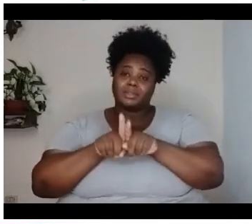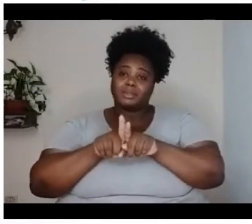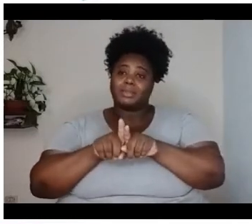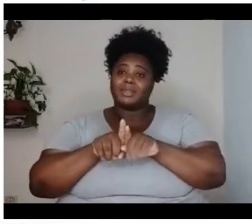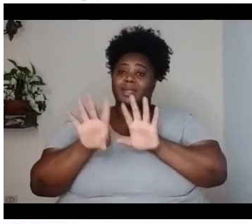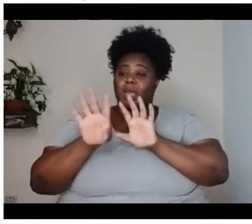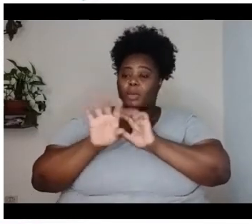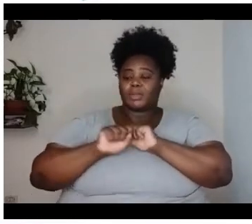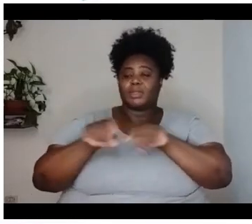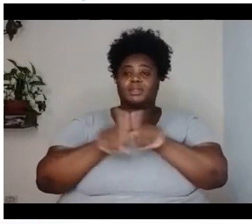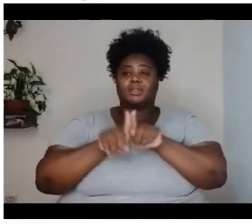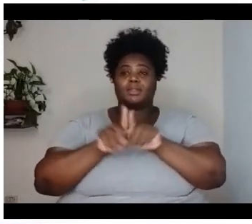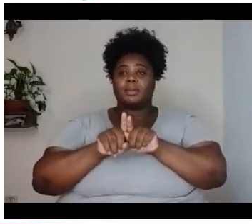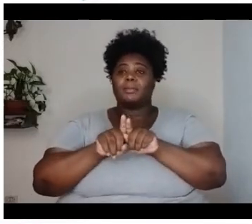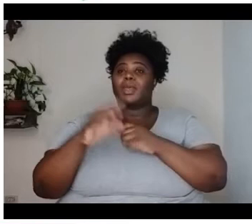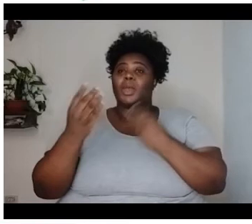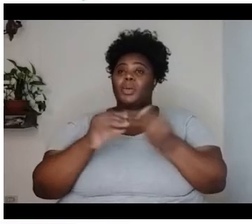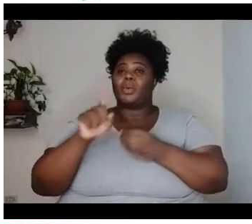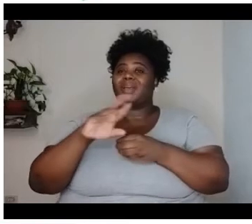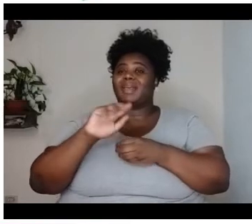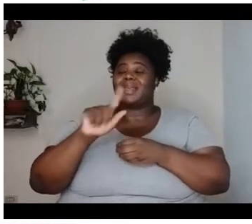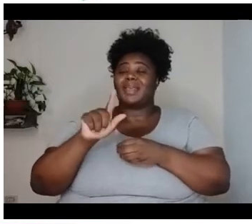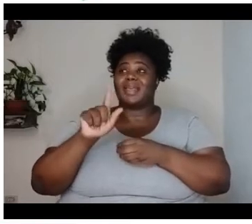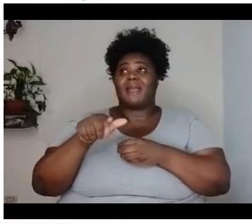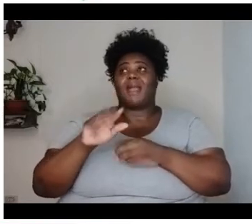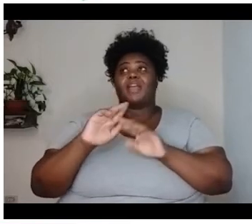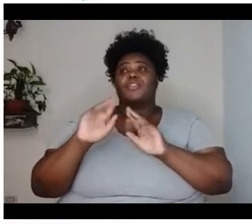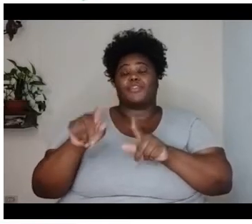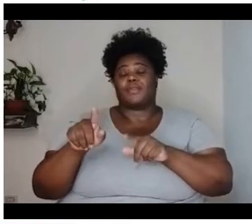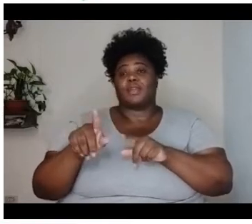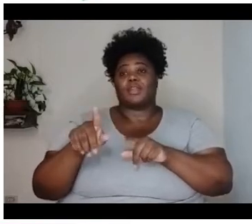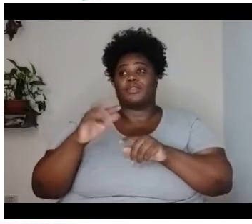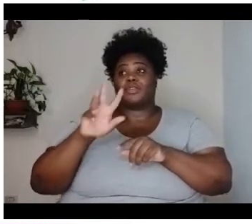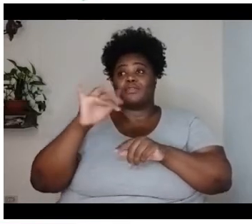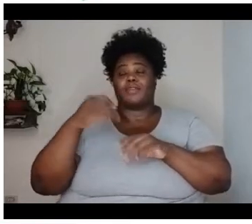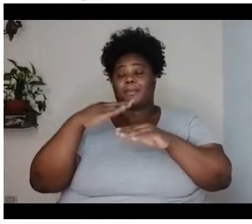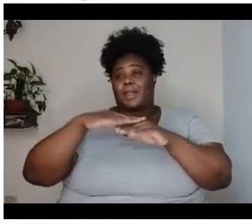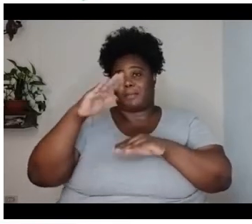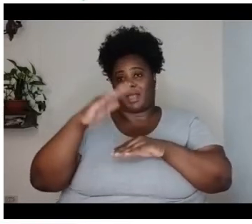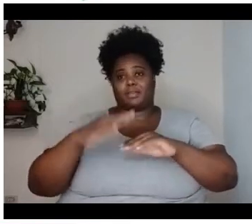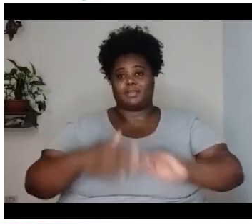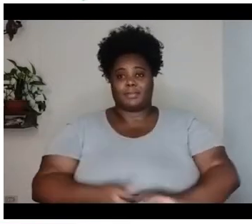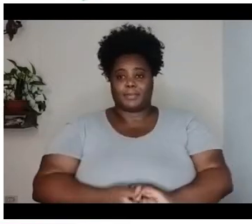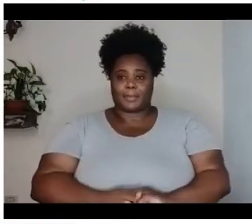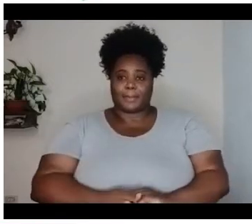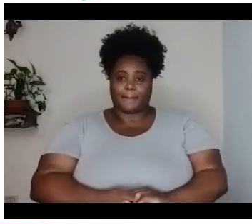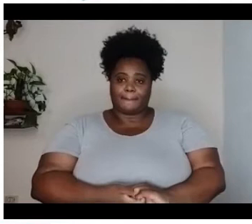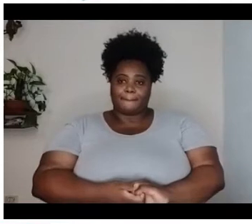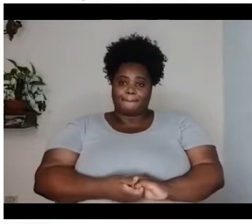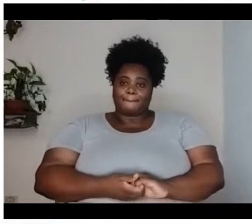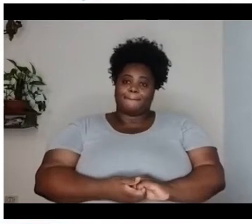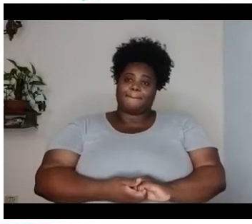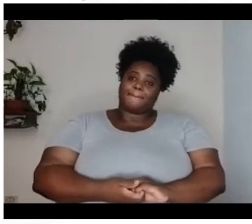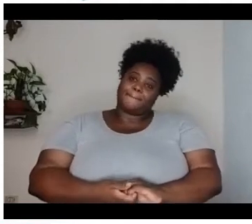essa dimensão do que não é ordinário, né? Do que vai além também. Né? Nós estamos num momento,